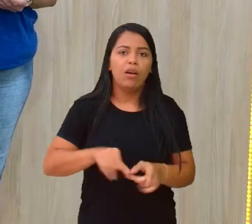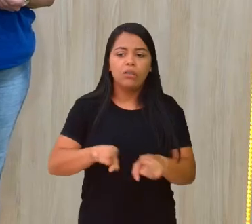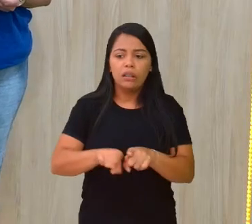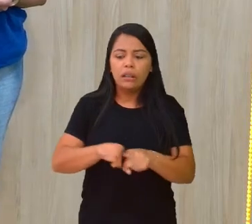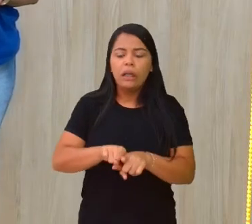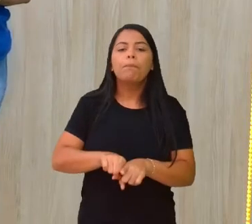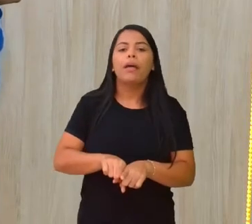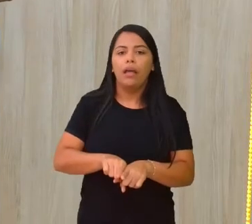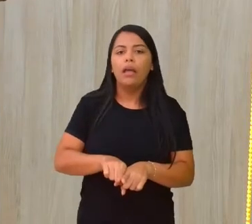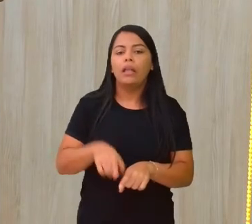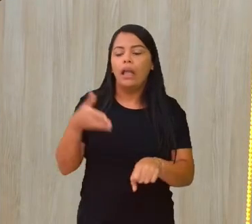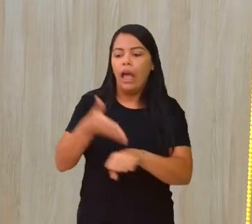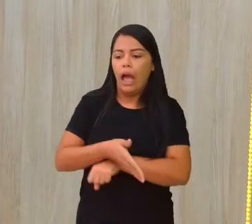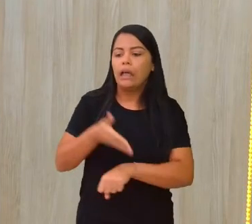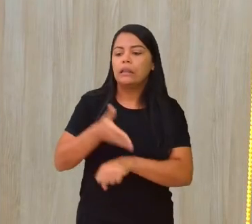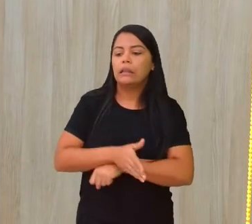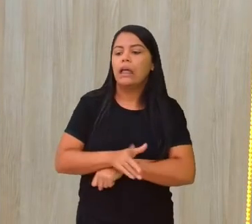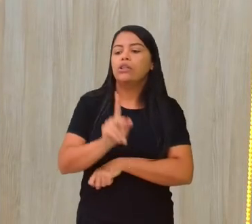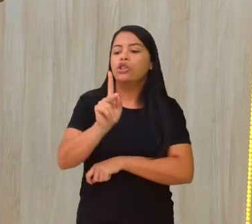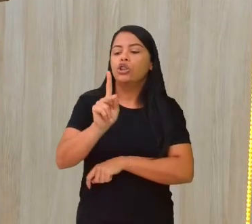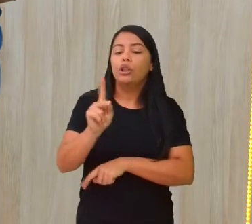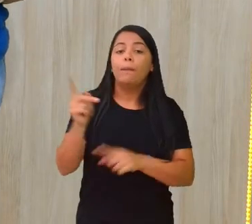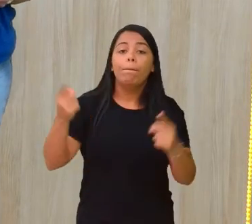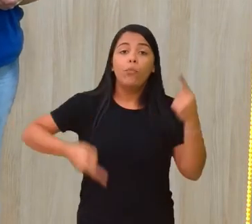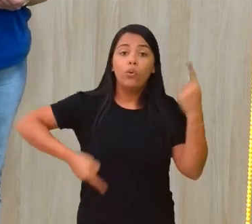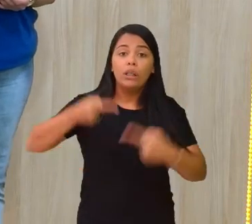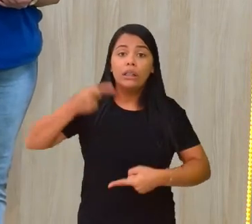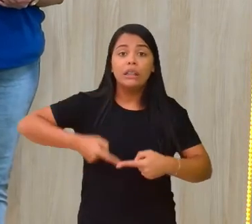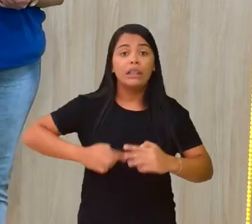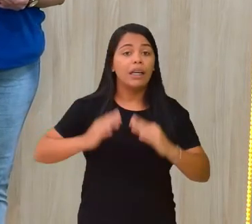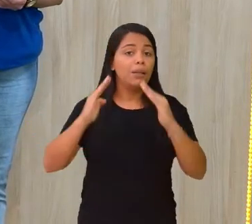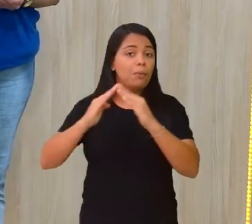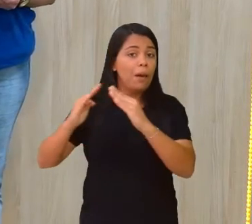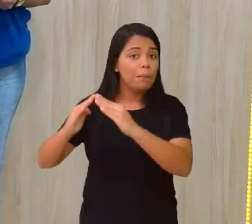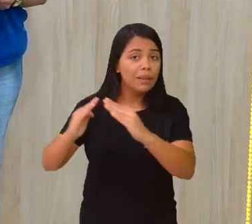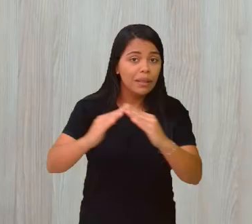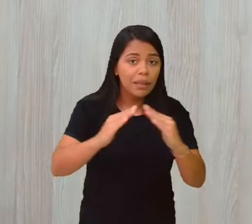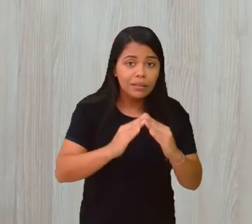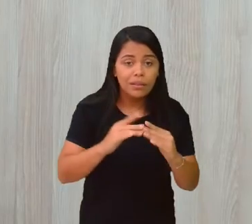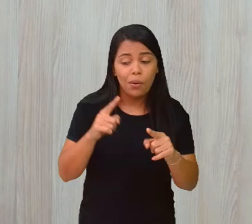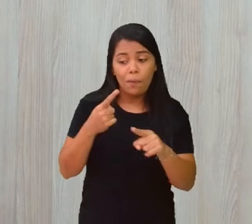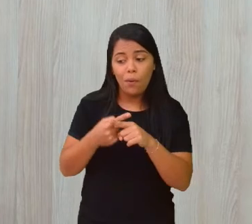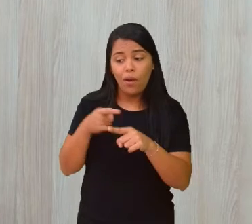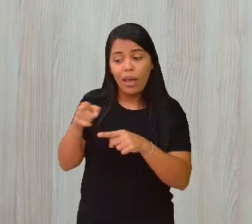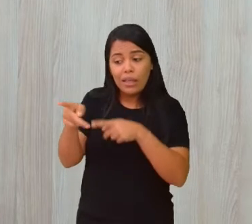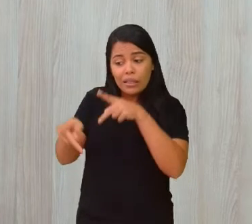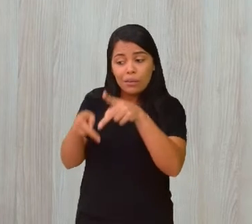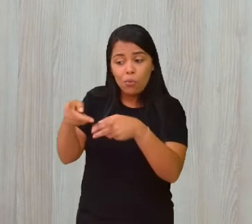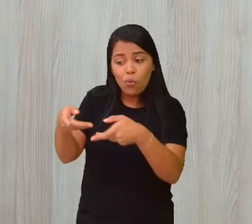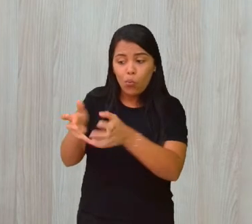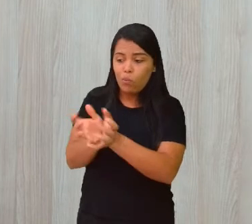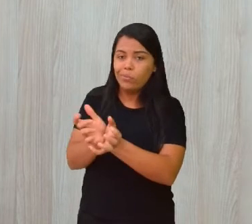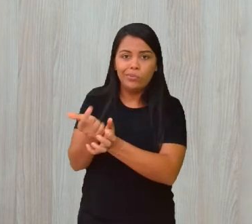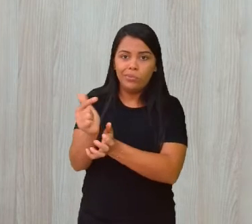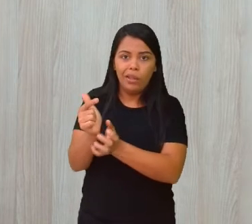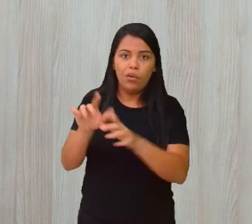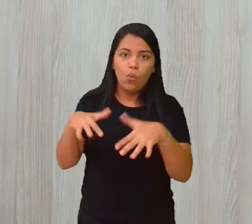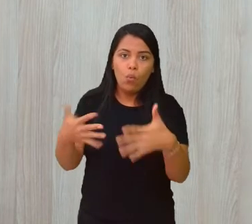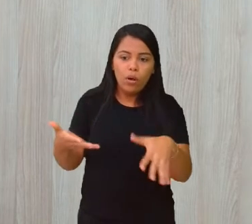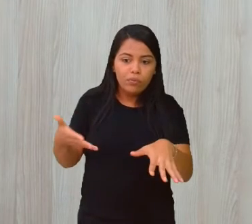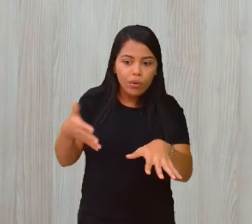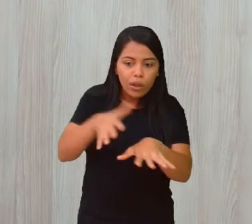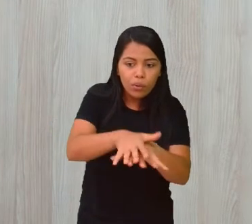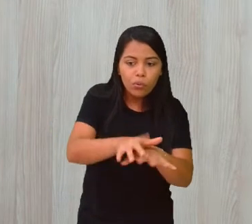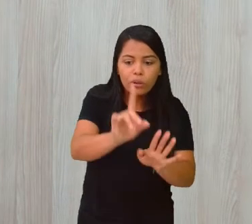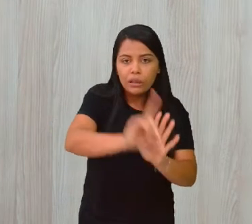de política de habitação, né? Que esses povos também não tiveram. Quando eles não foram incluídos em